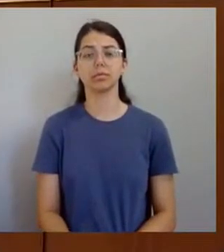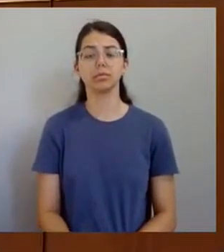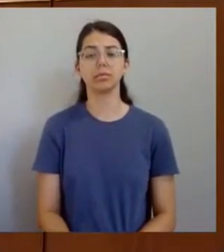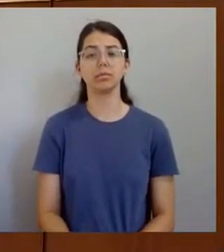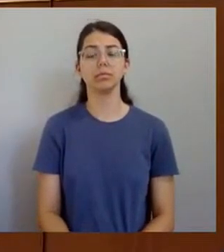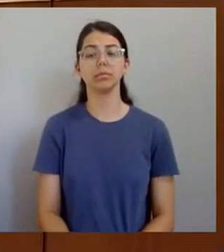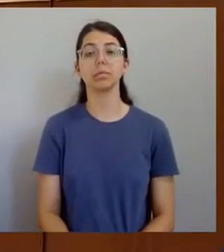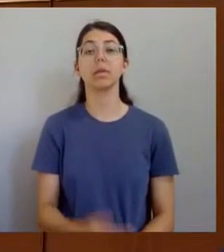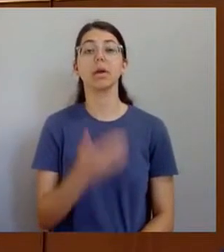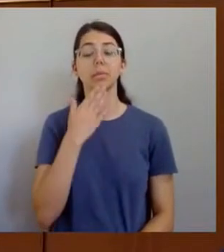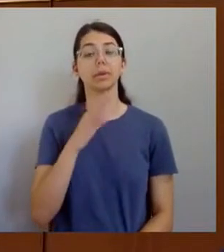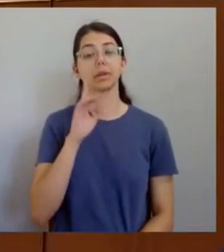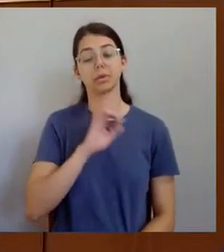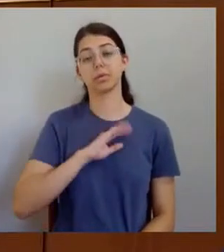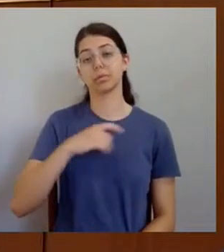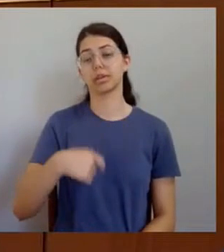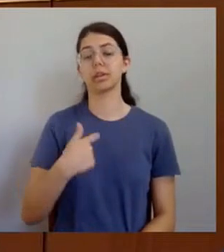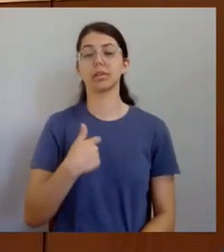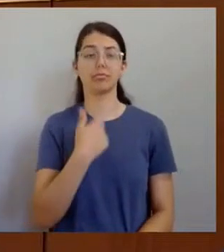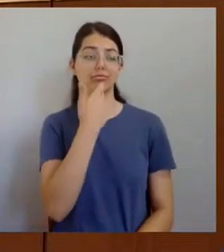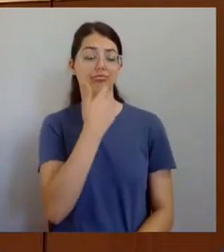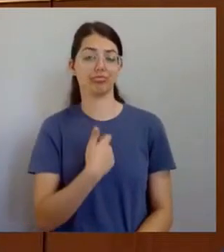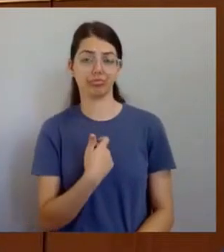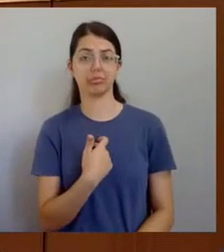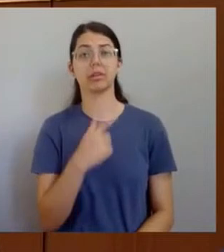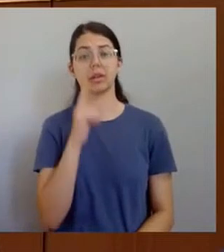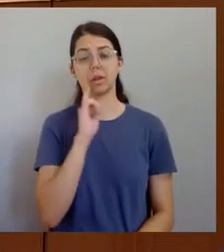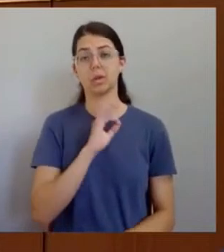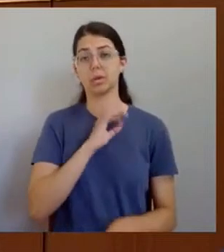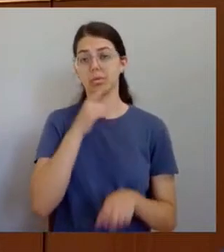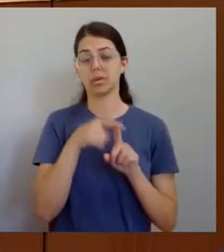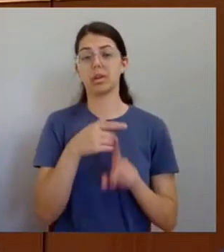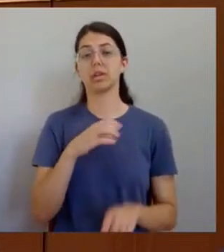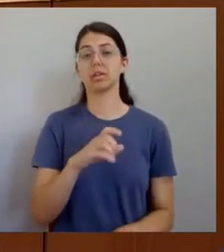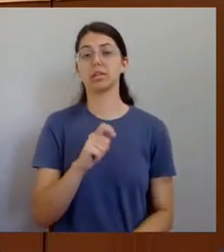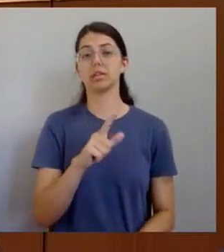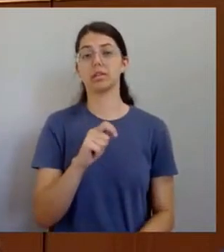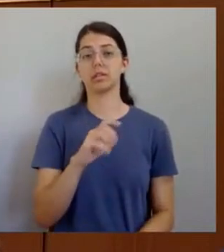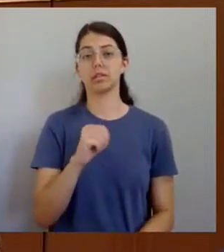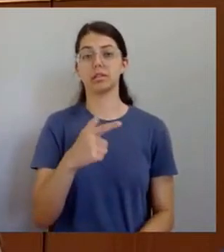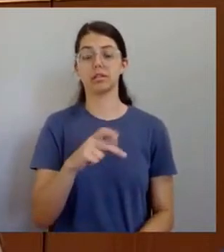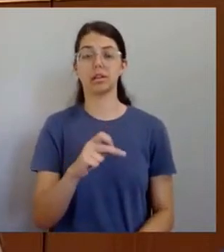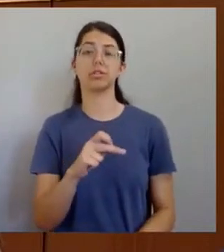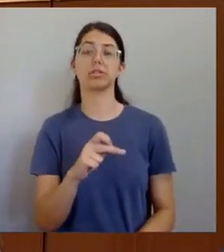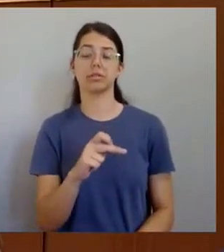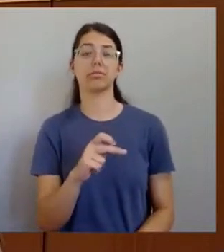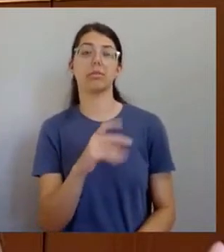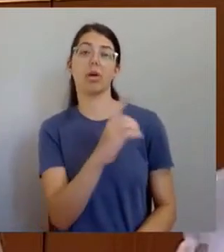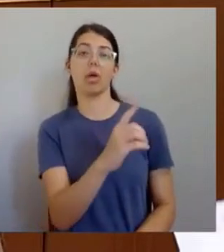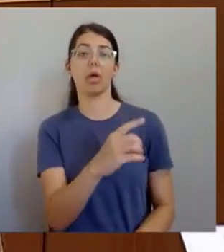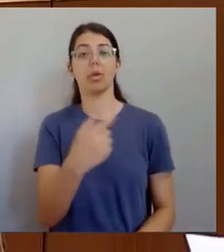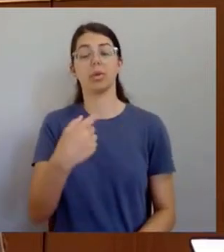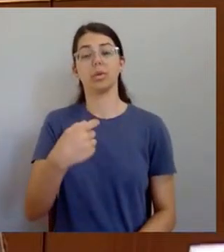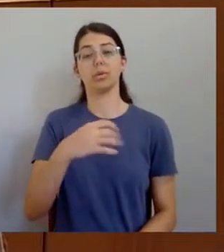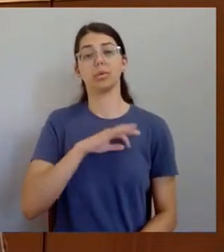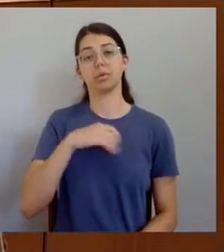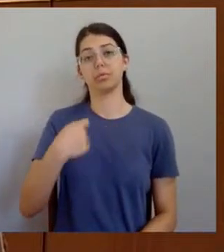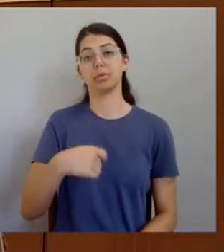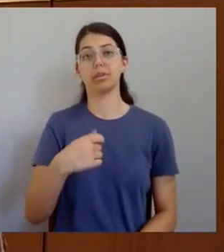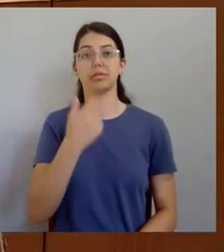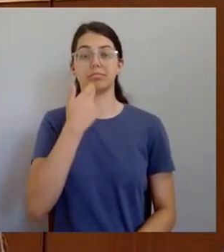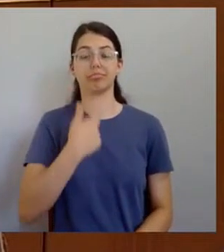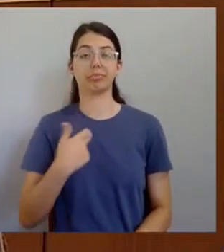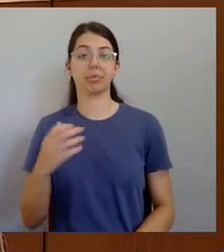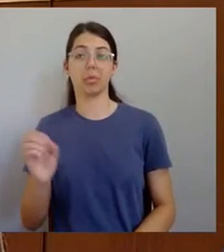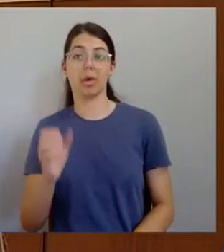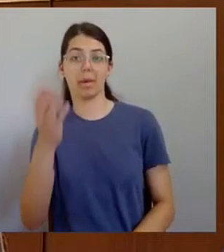Muito obrigado, Sr. Presidente. Eu queria agradecer a resposta à Sra. Deputada Celeste Damaso, que tem de responder pelo Sr. Presidente da Câmara, visto que ele não está cá para me responder a mim, numa proposta onde era